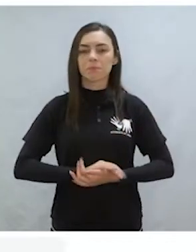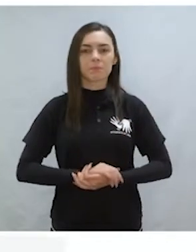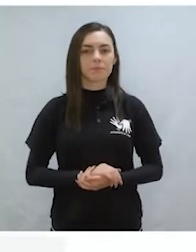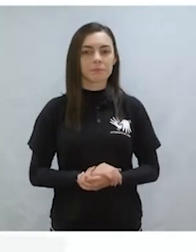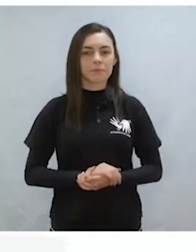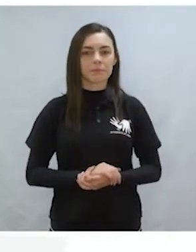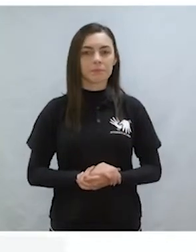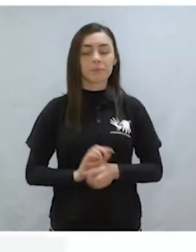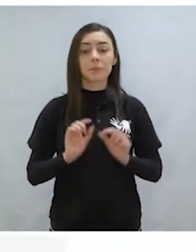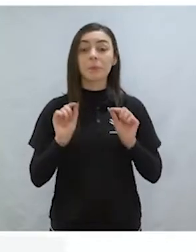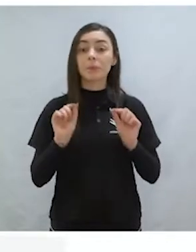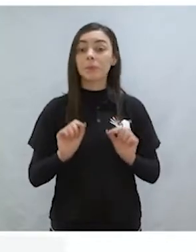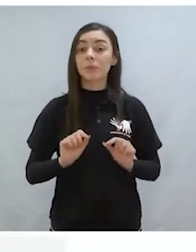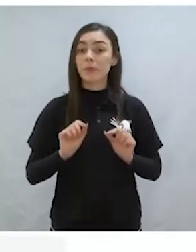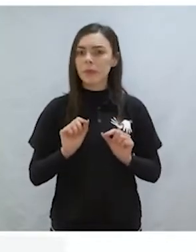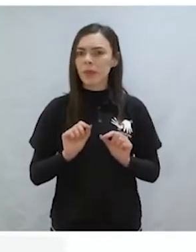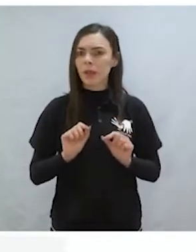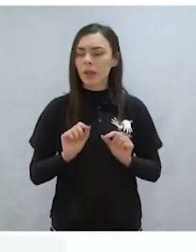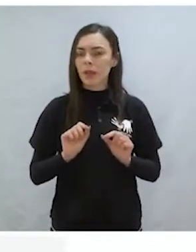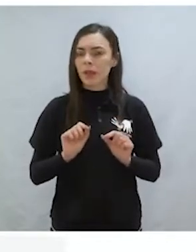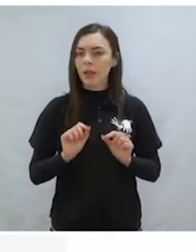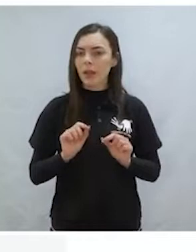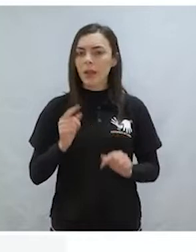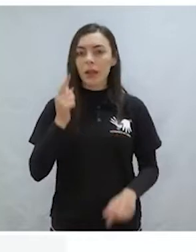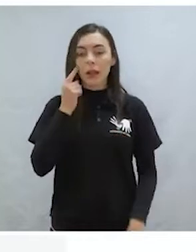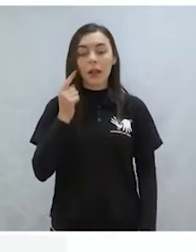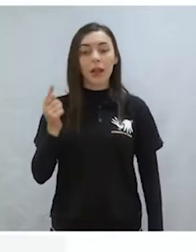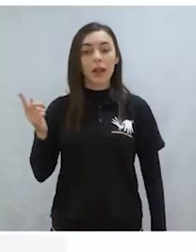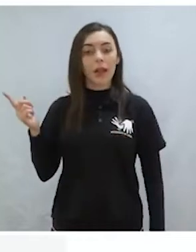aparecer. É a.